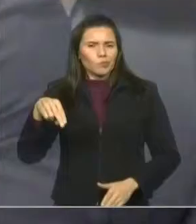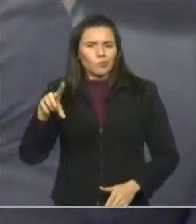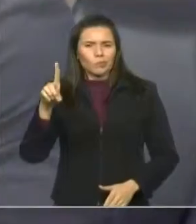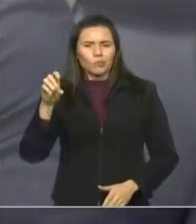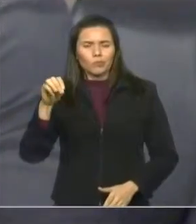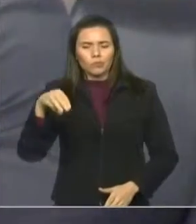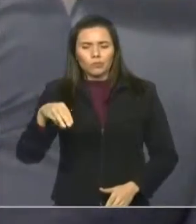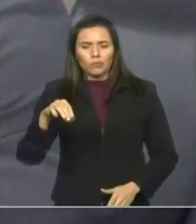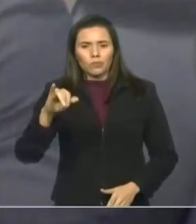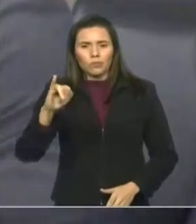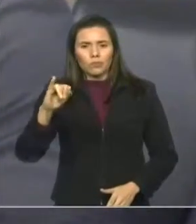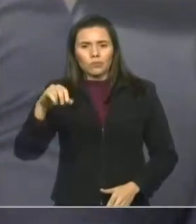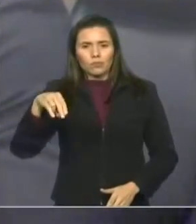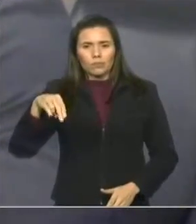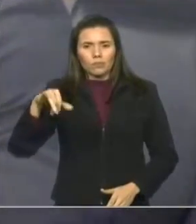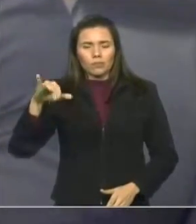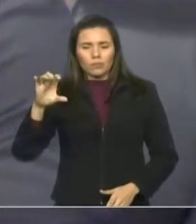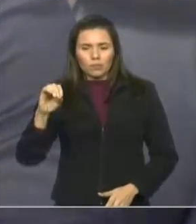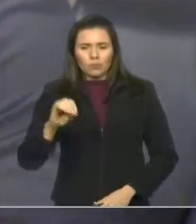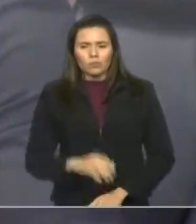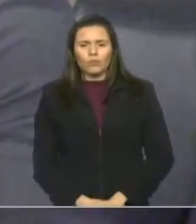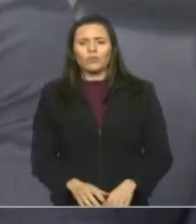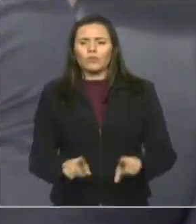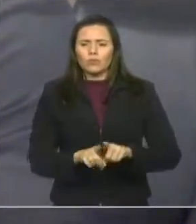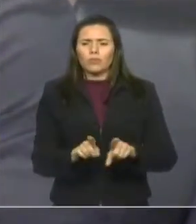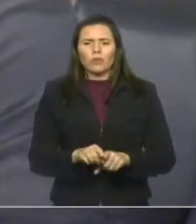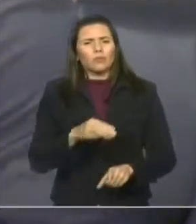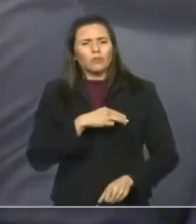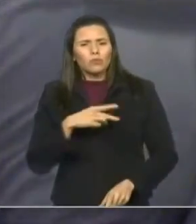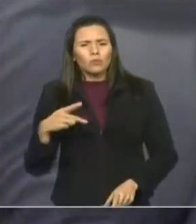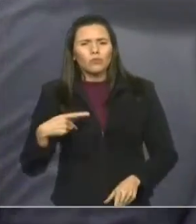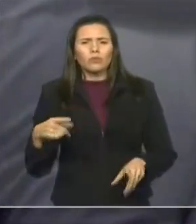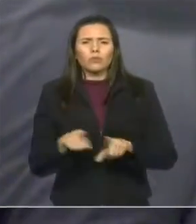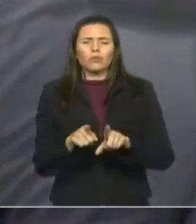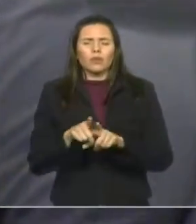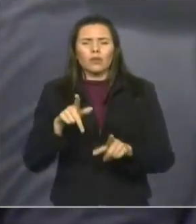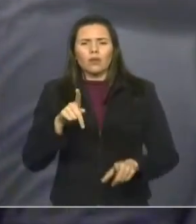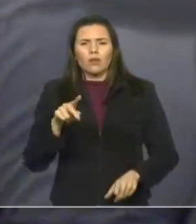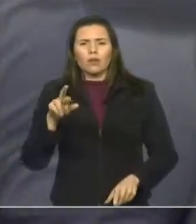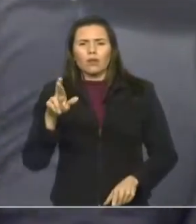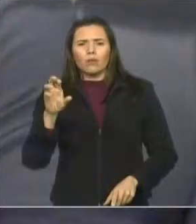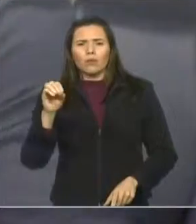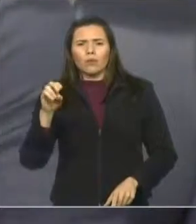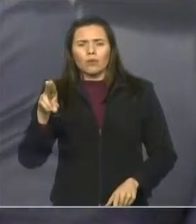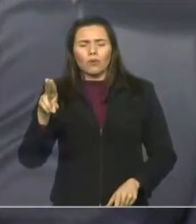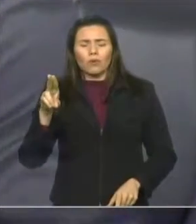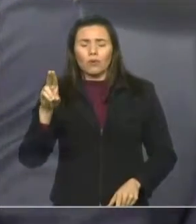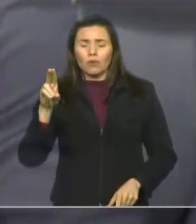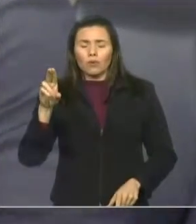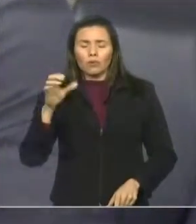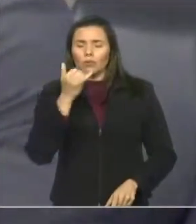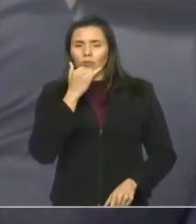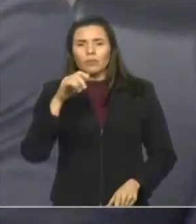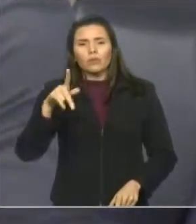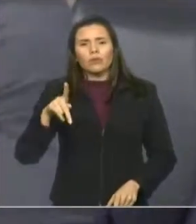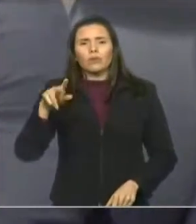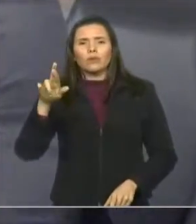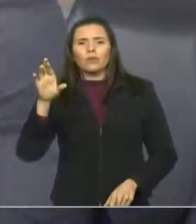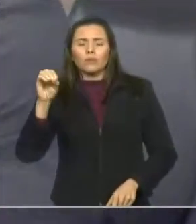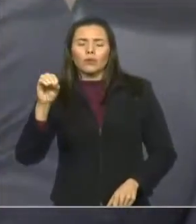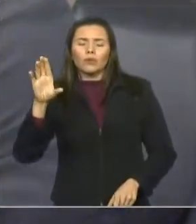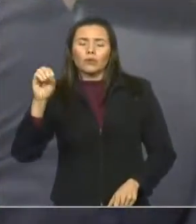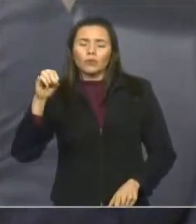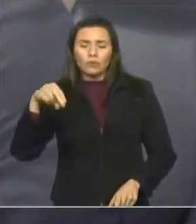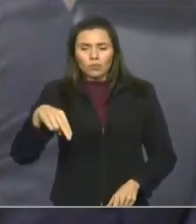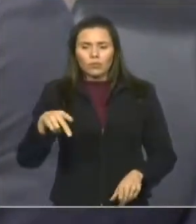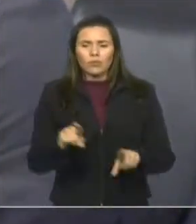defesa do consumidor, como o Ministério Público, a Defensoria, o PROCON, também convocar o CREA, a Defesa Civil, órgãos